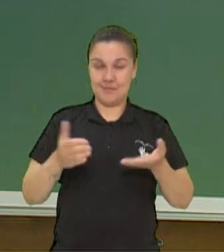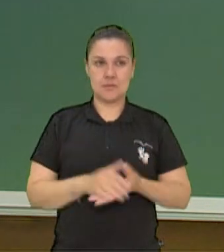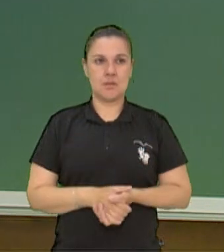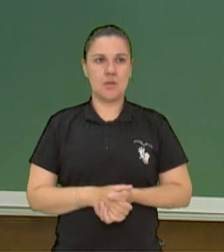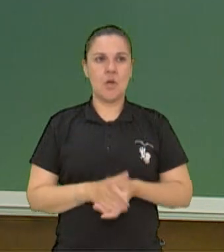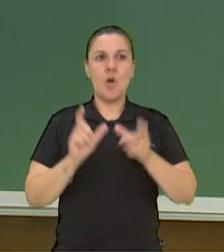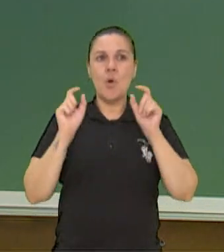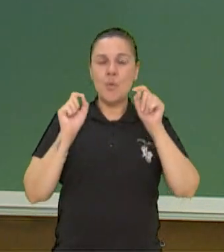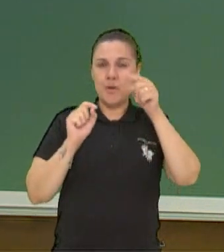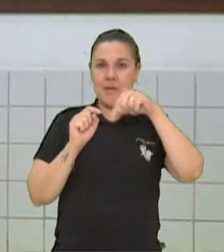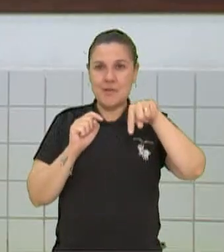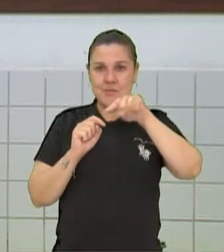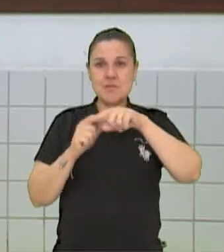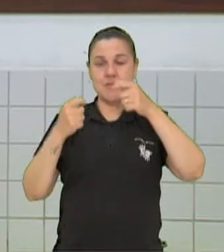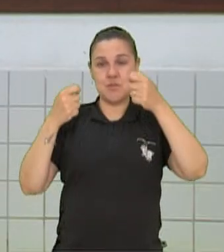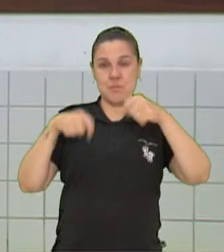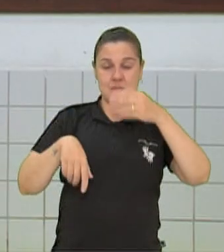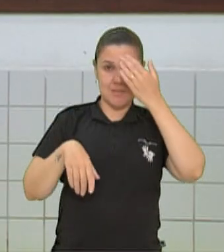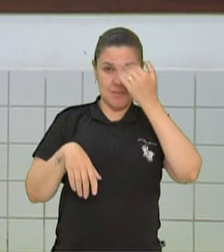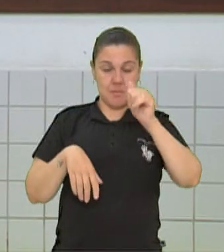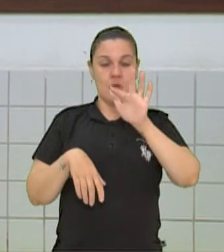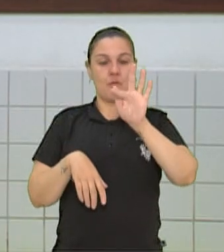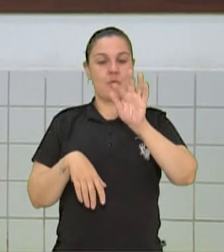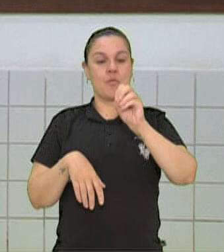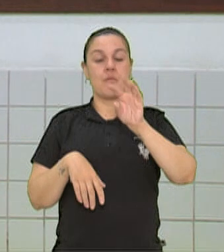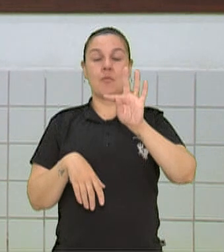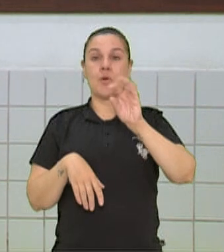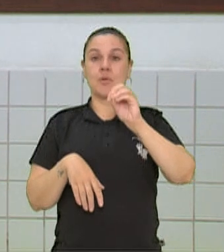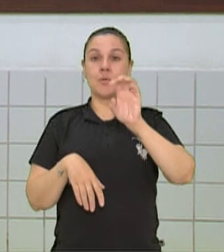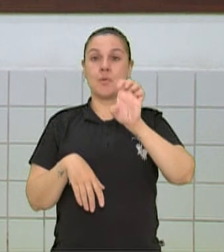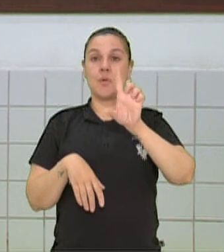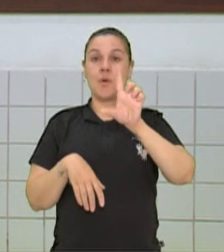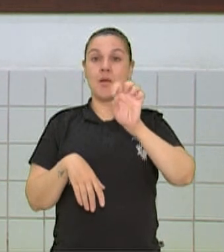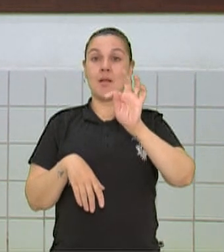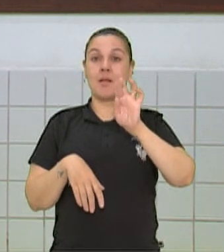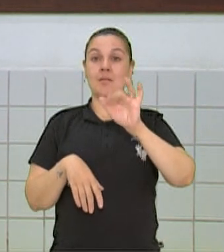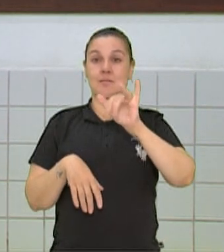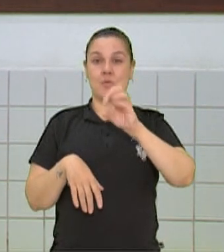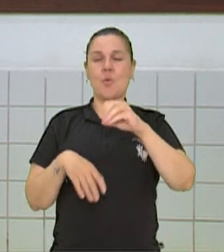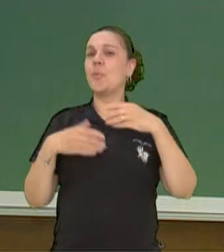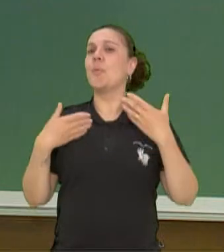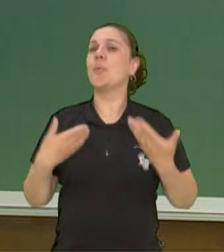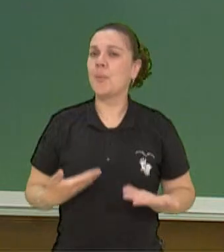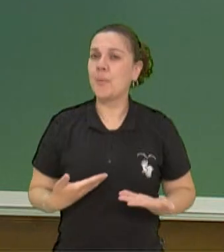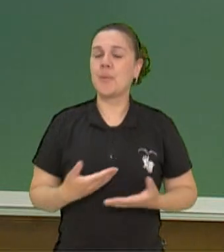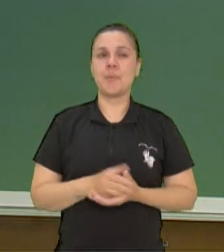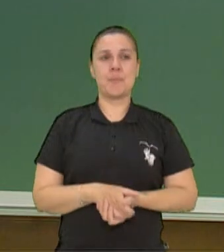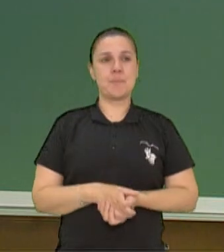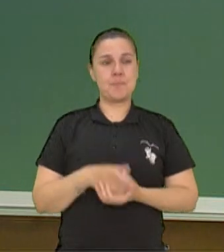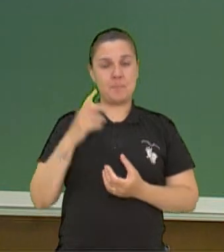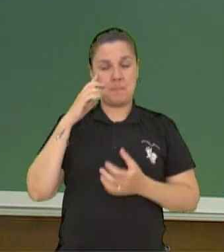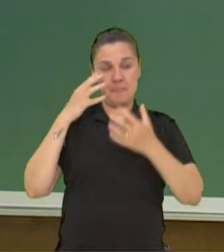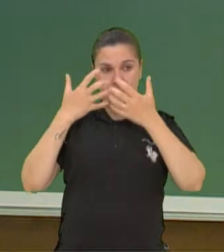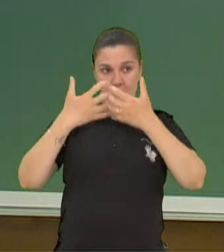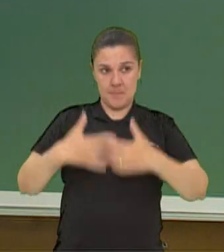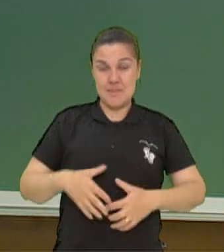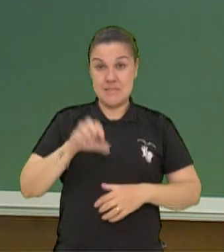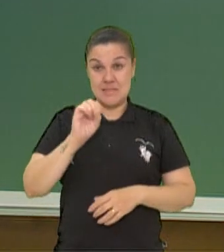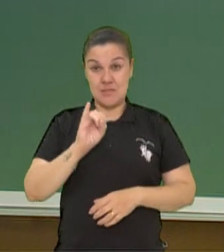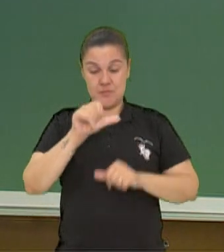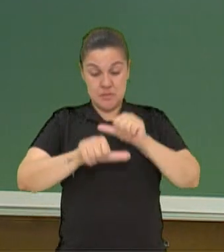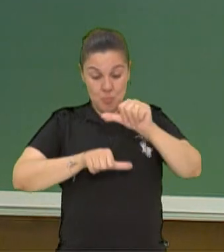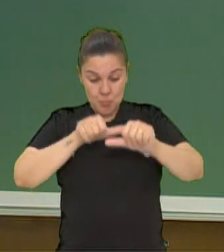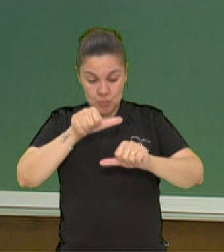que você precisa saber do efeito fotoelétrico? São alguns detalhes. Primeiro, olha só, eles pensavam que se você alterasse